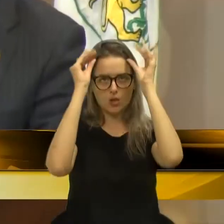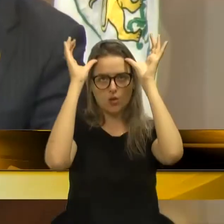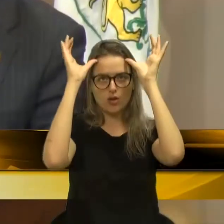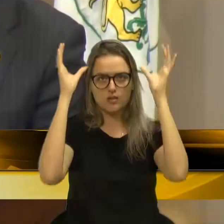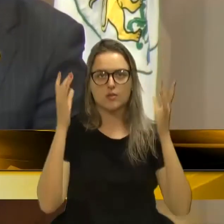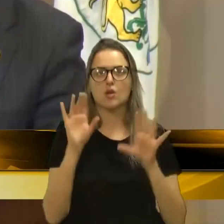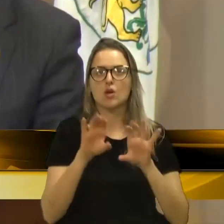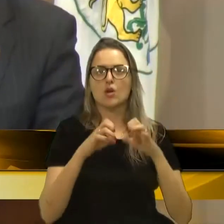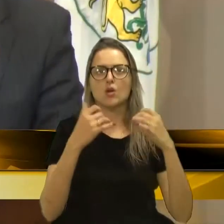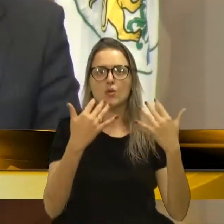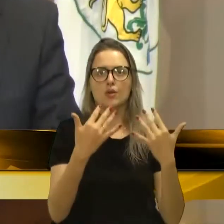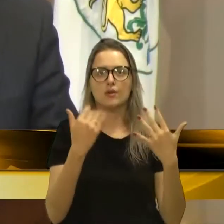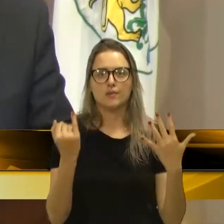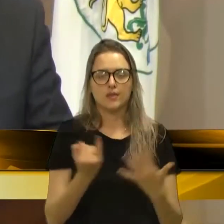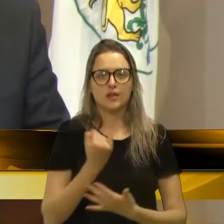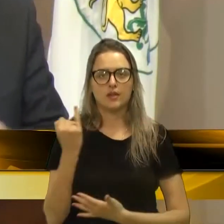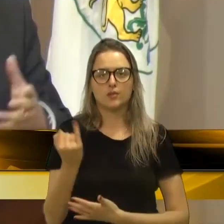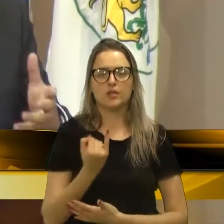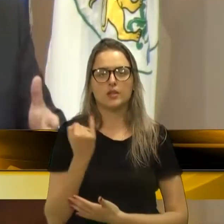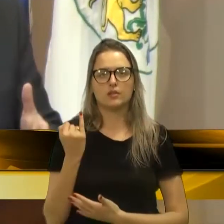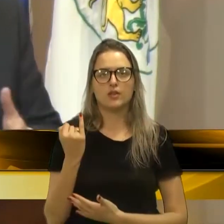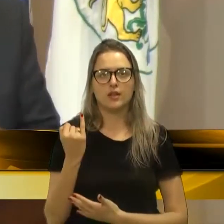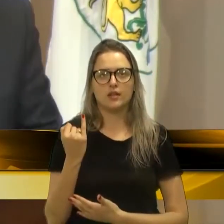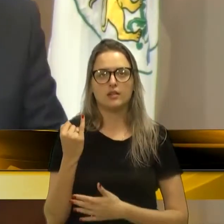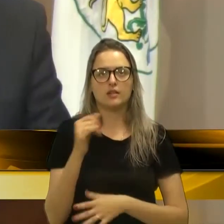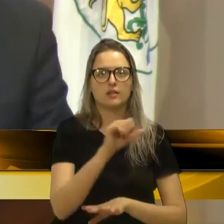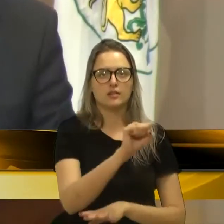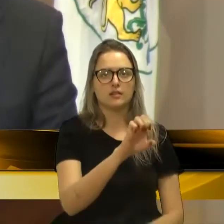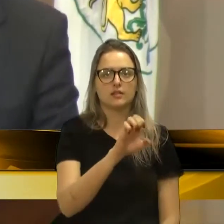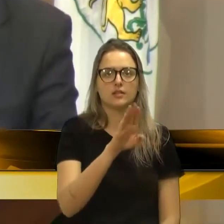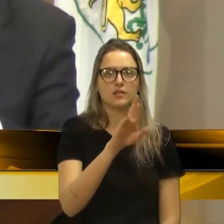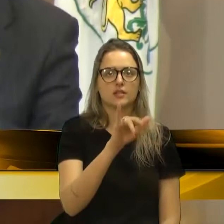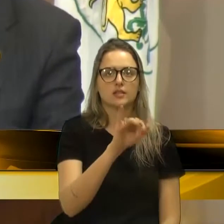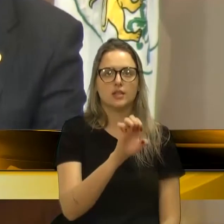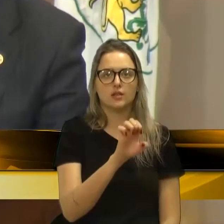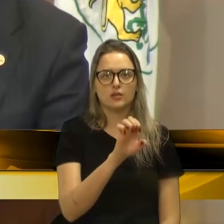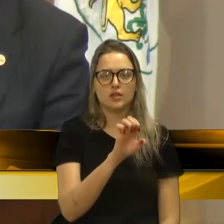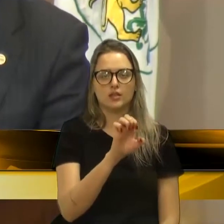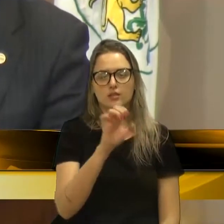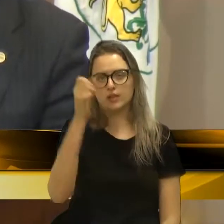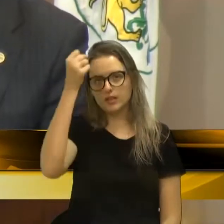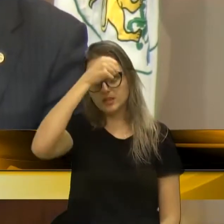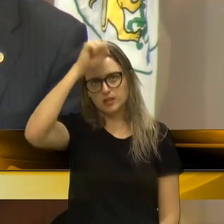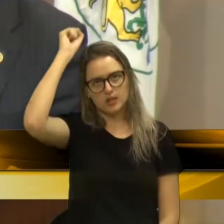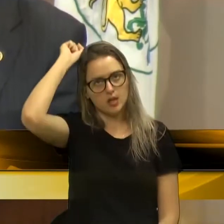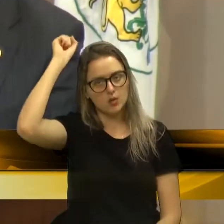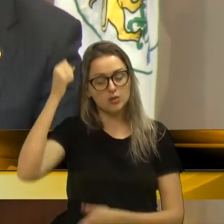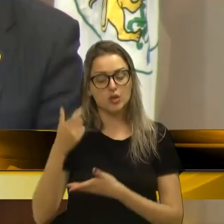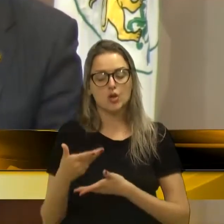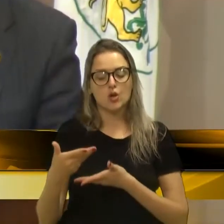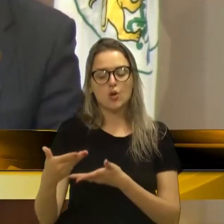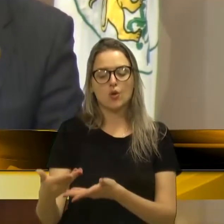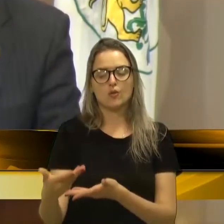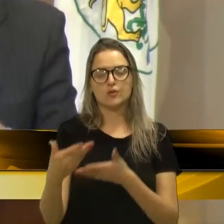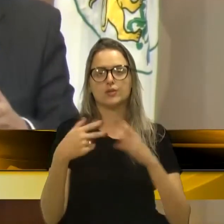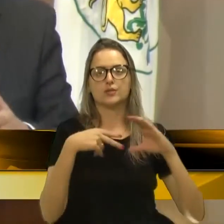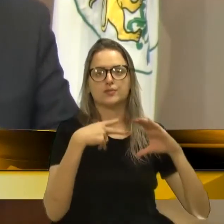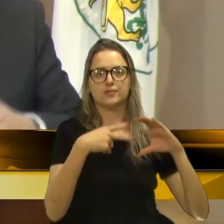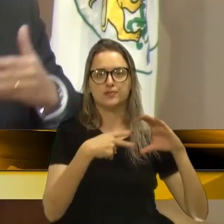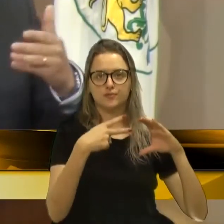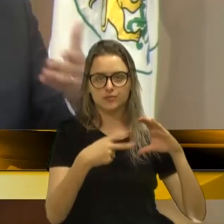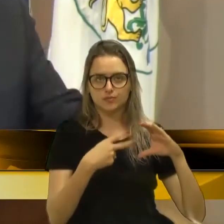evento importante em que o Sebrae, a FEComércio e a Universidade de Caxias do Sul convidou esta casa